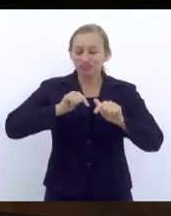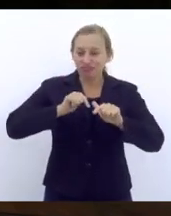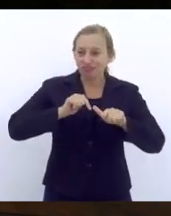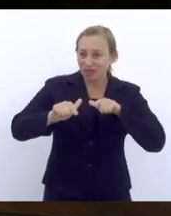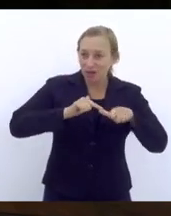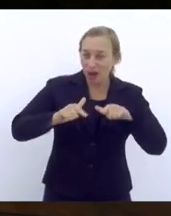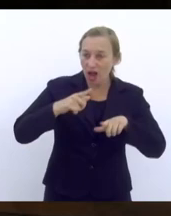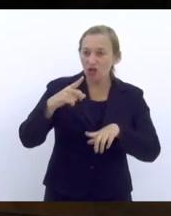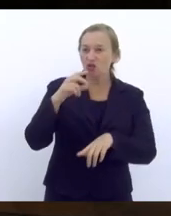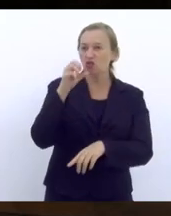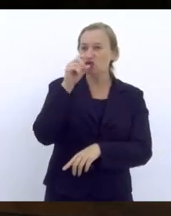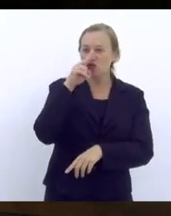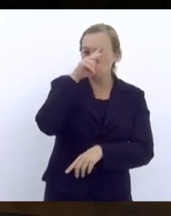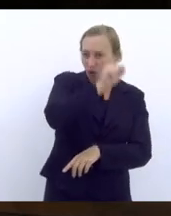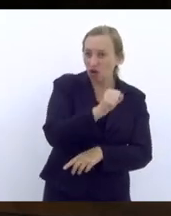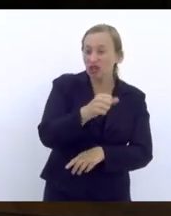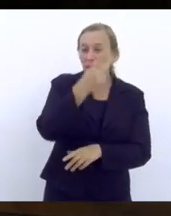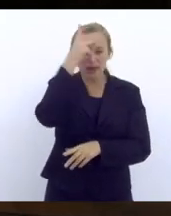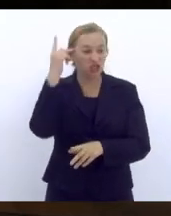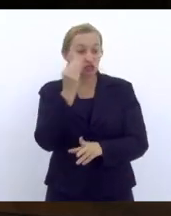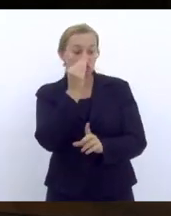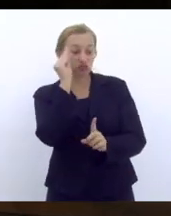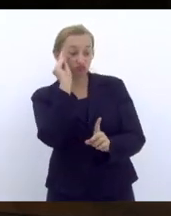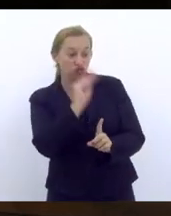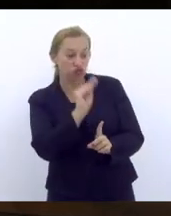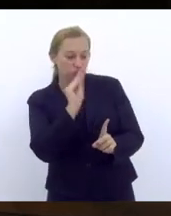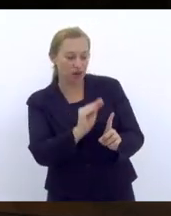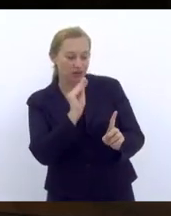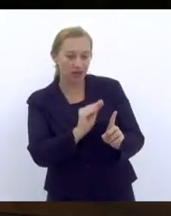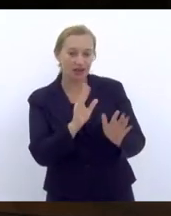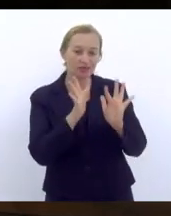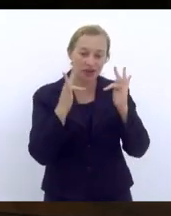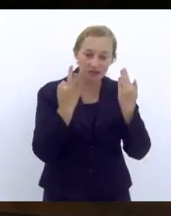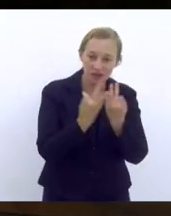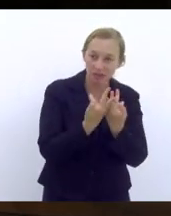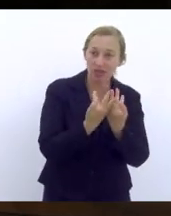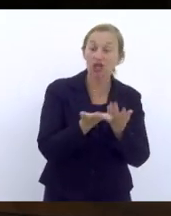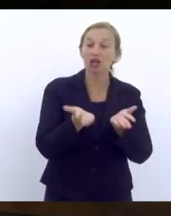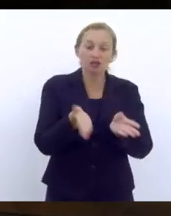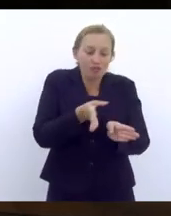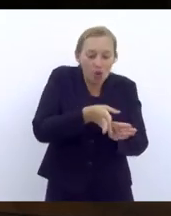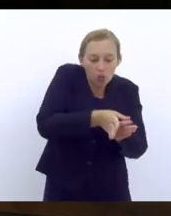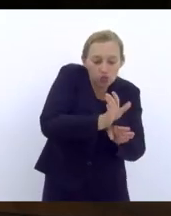que foram rejeitadas pela sua família. Então, nós estamos lá para apoiar, para orientar,